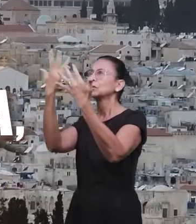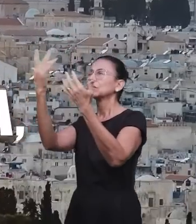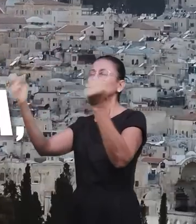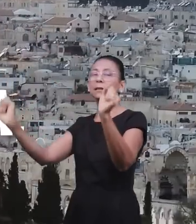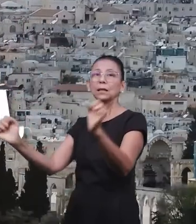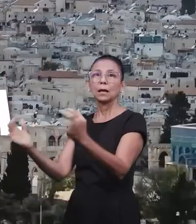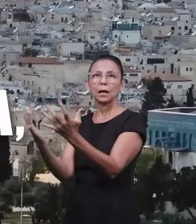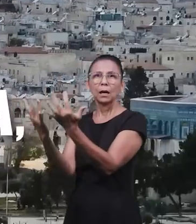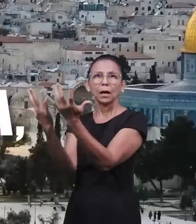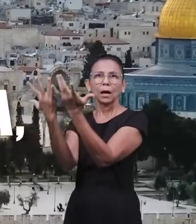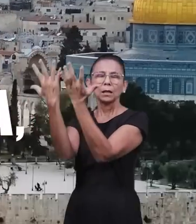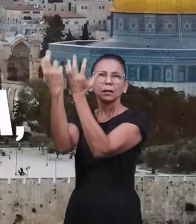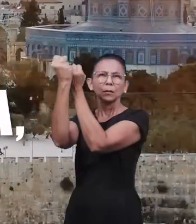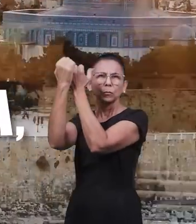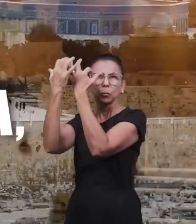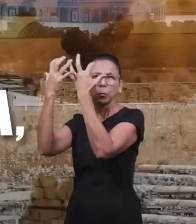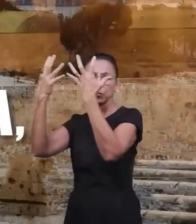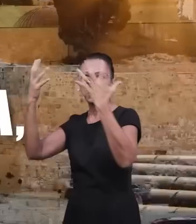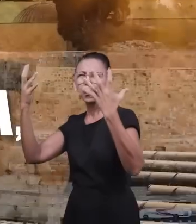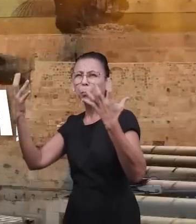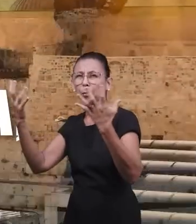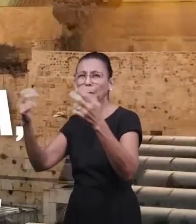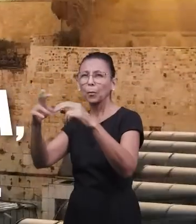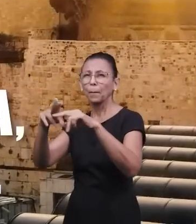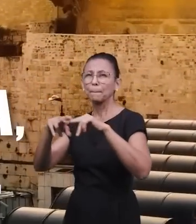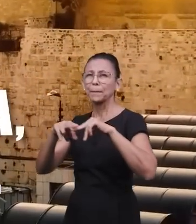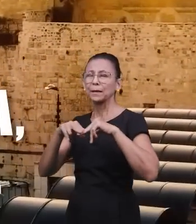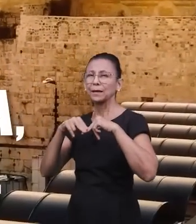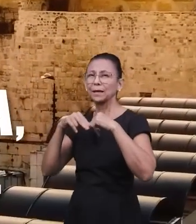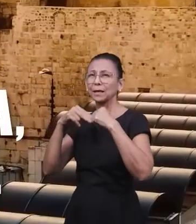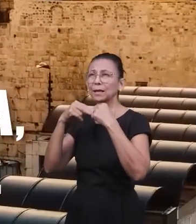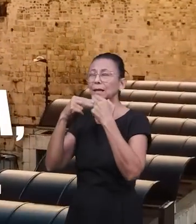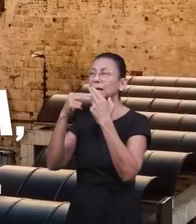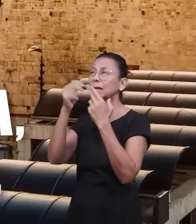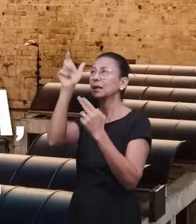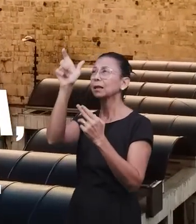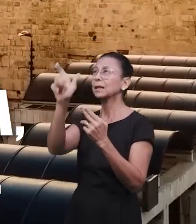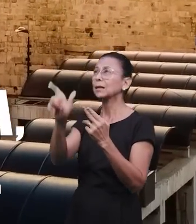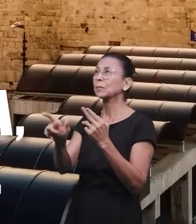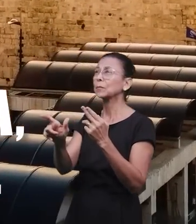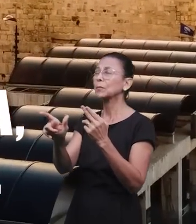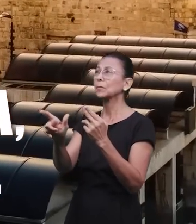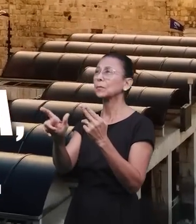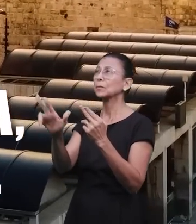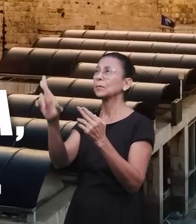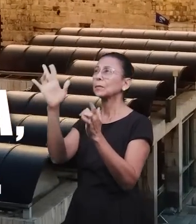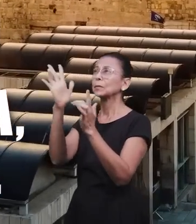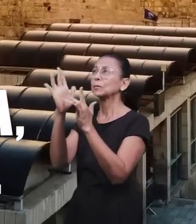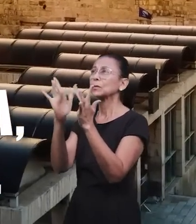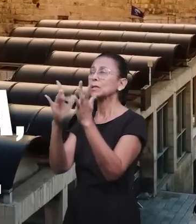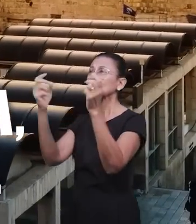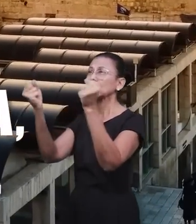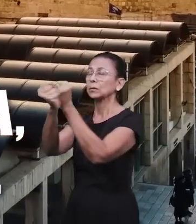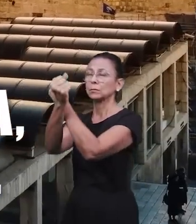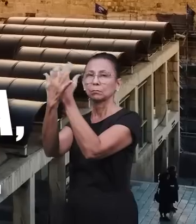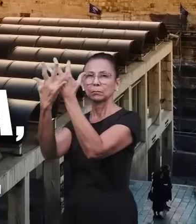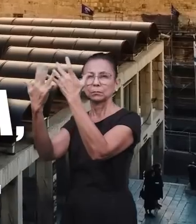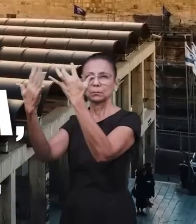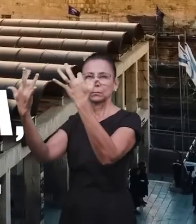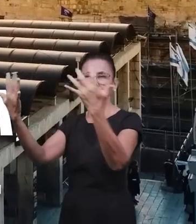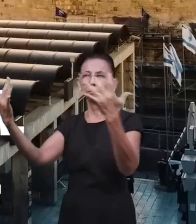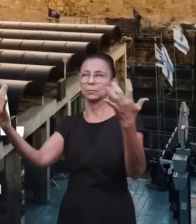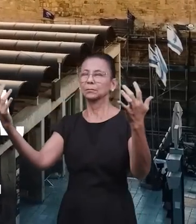Então, fazendo a conferência, Israel, recomposto como nação, voltar à sua terra. Aconteceu em 1947. Tomar posse da